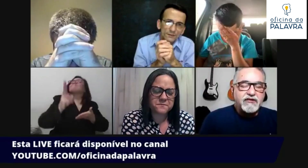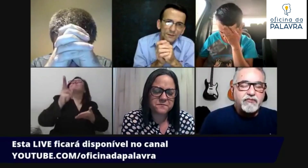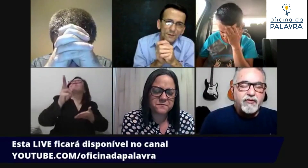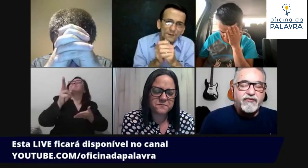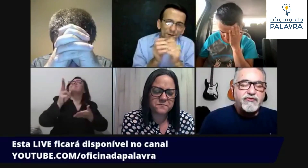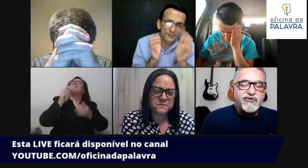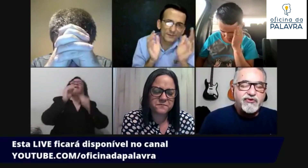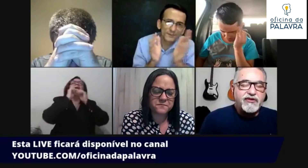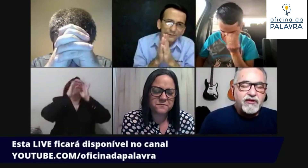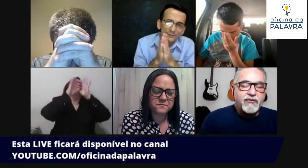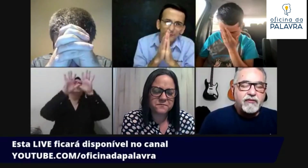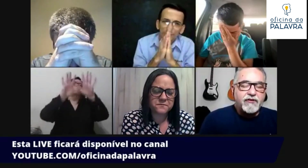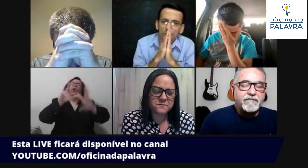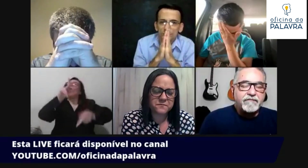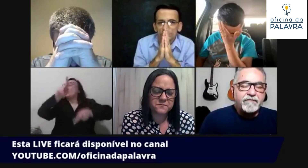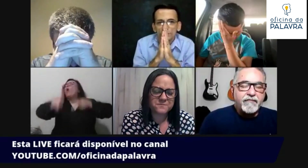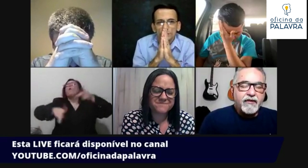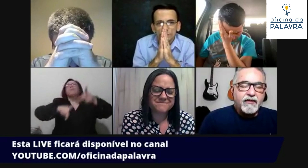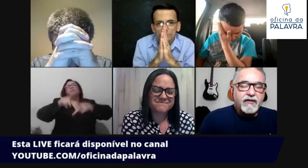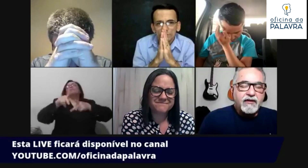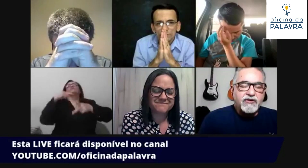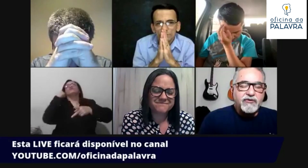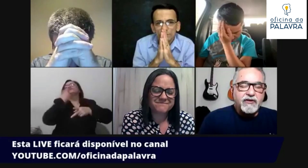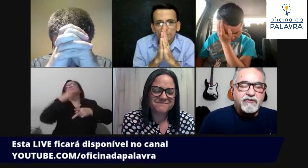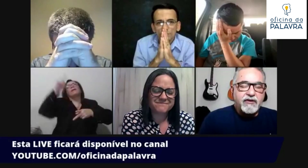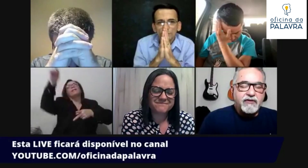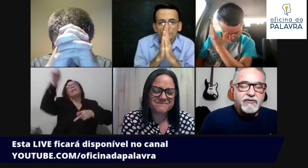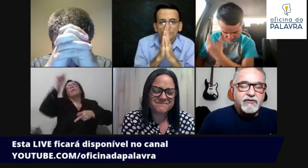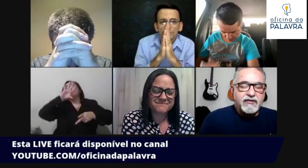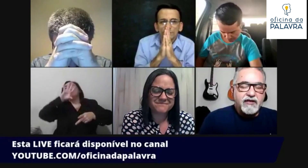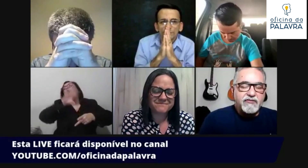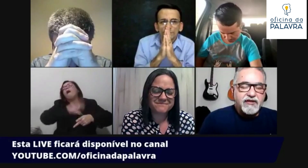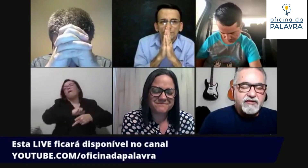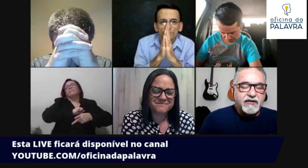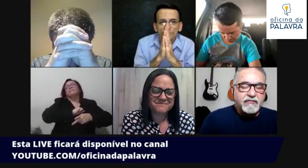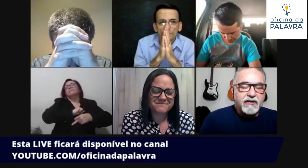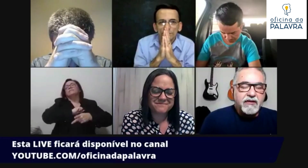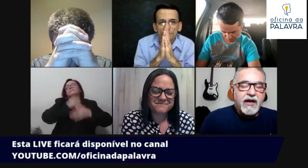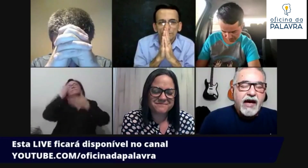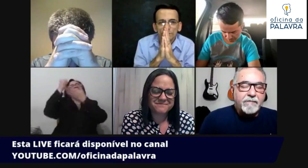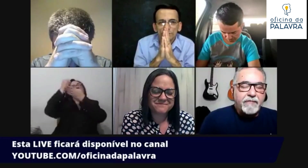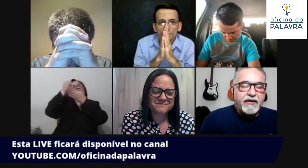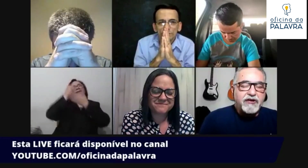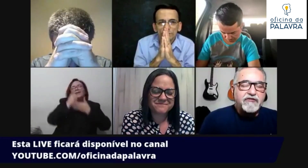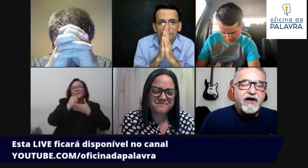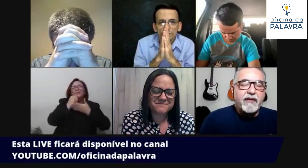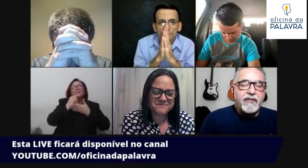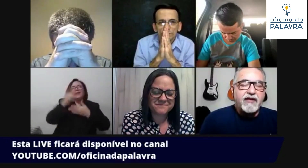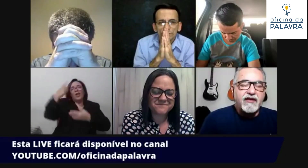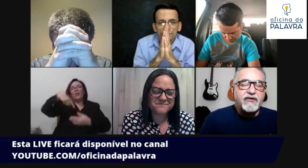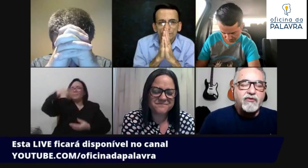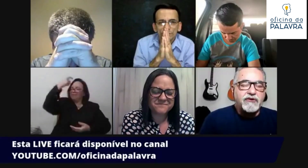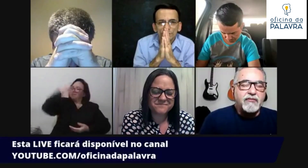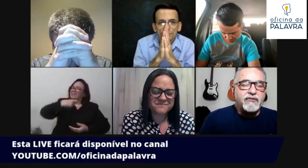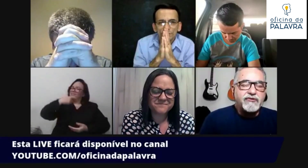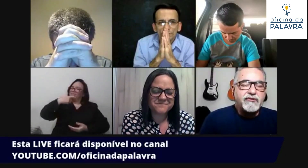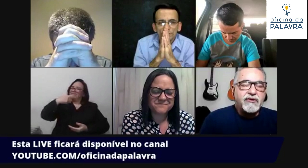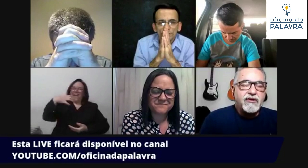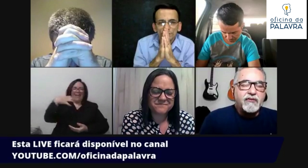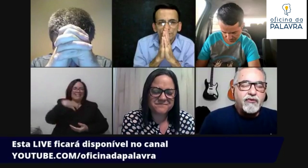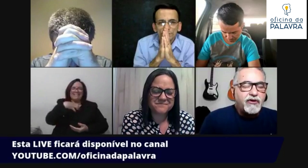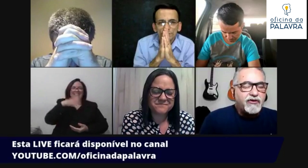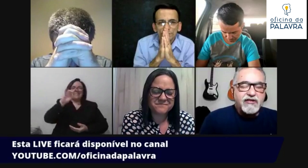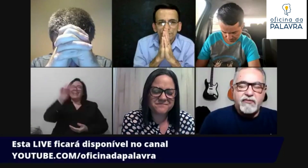ó Deus, a esse povo que o Senhor tanto ama. E ajuda-nos, ó Deus, a sermos assim, apenas ferramenta nas tuas